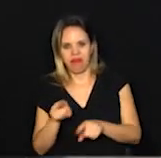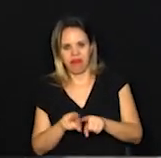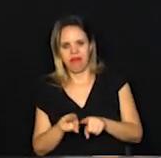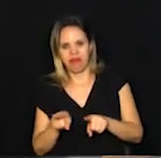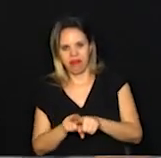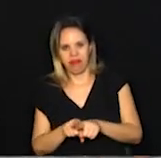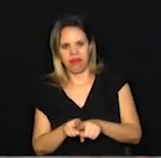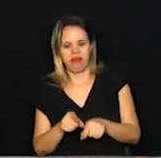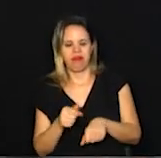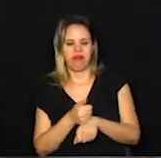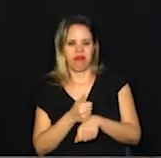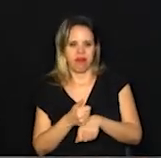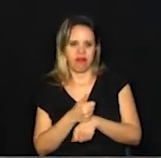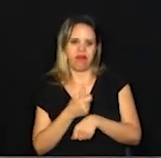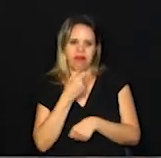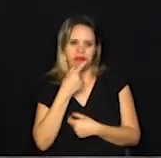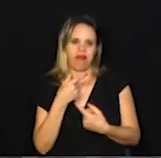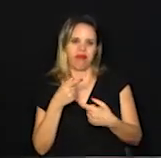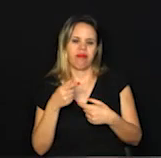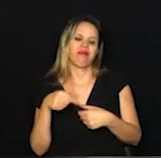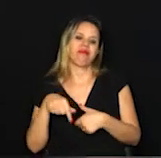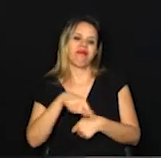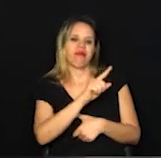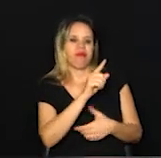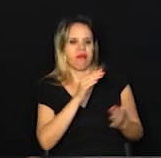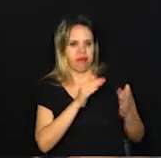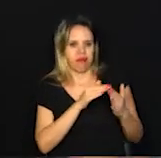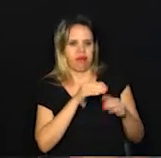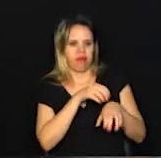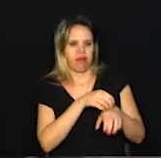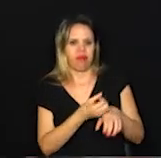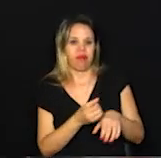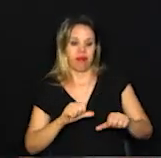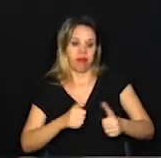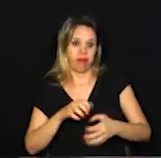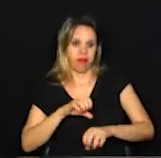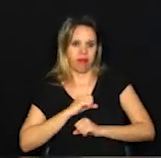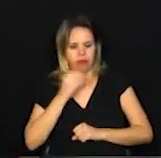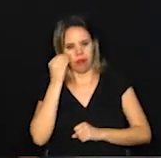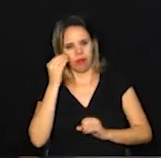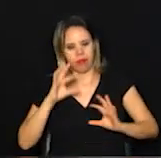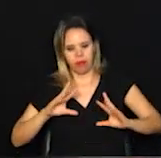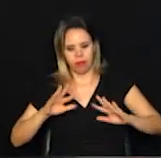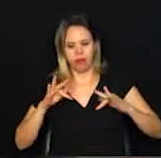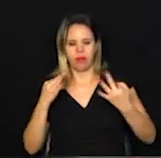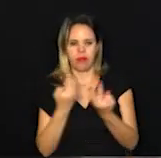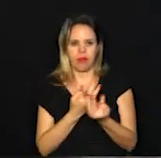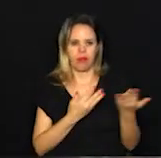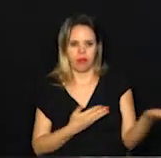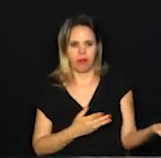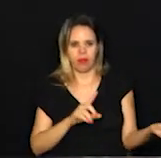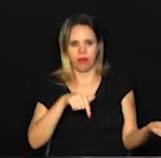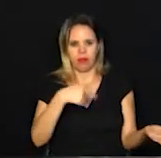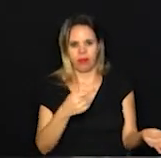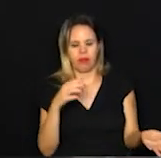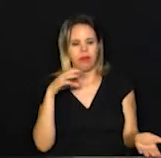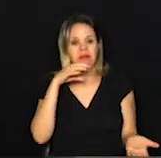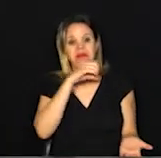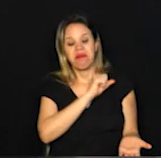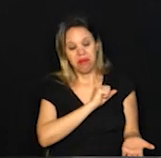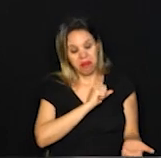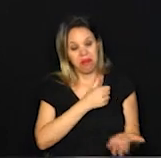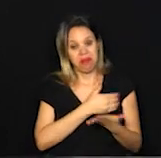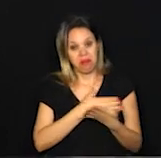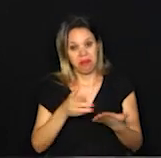um farmacêutico. Esta viatura vai na casa do positivado, testa toda a família e imediatamente